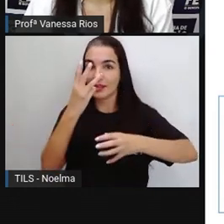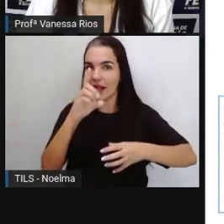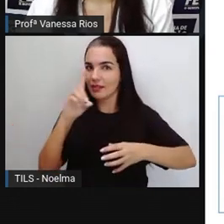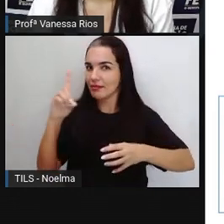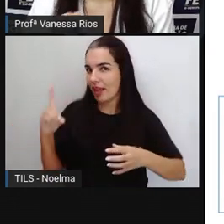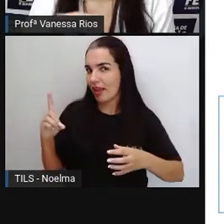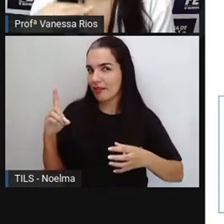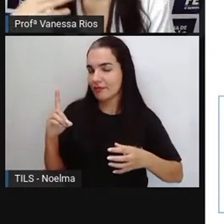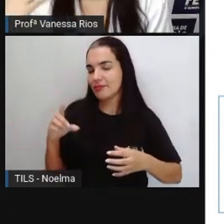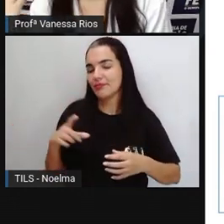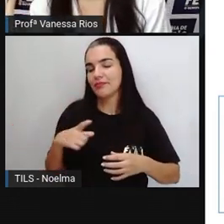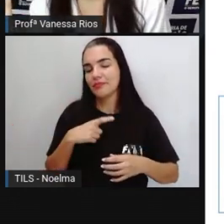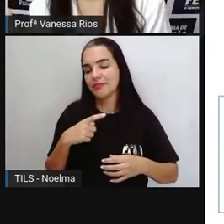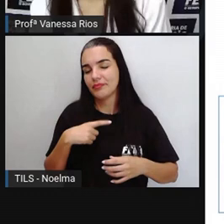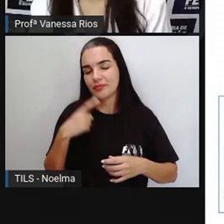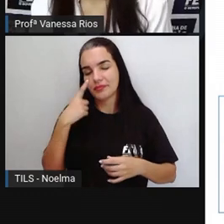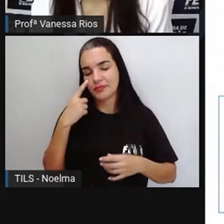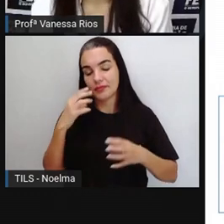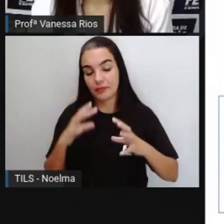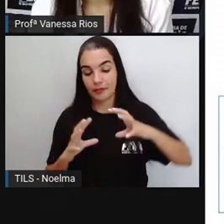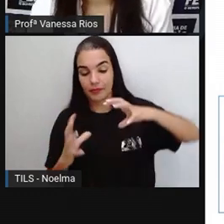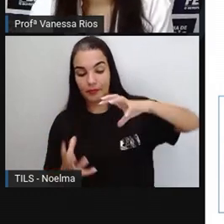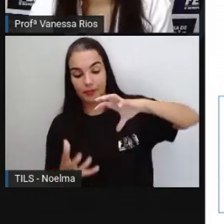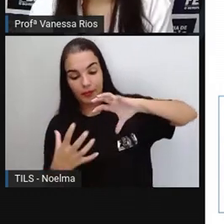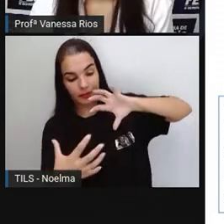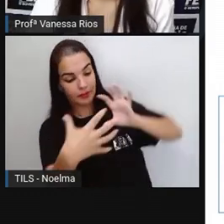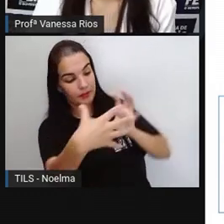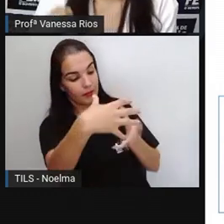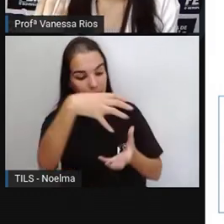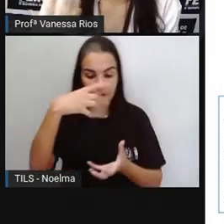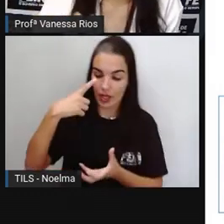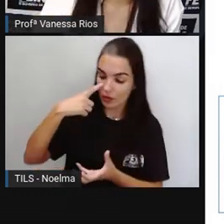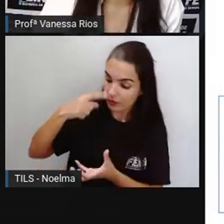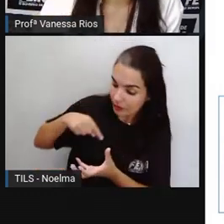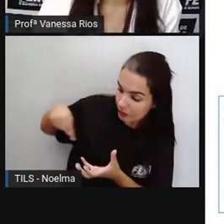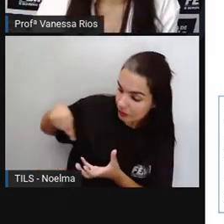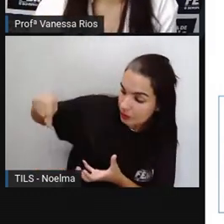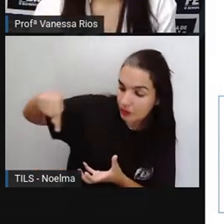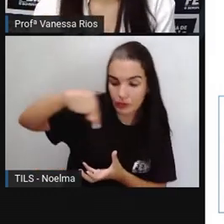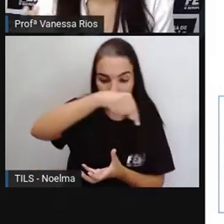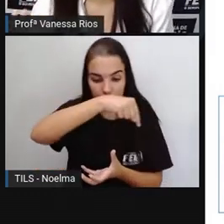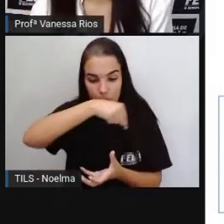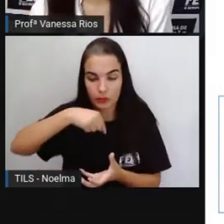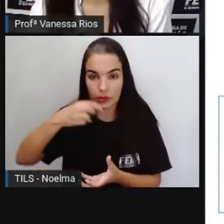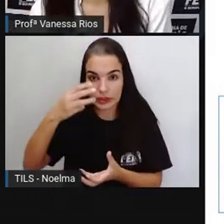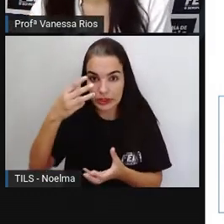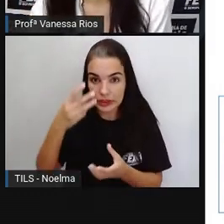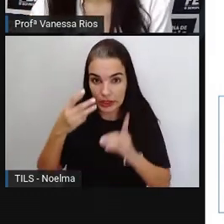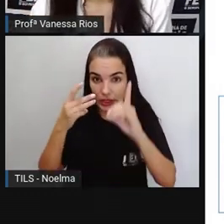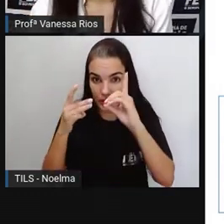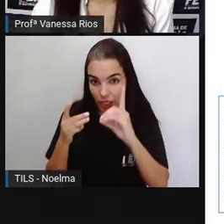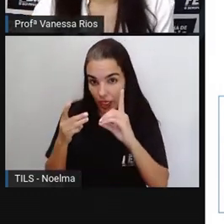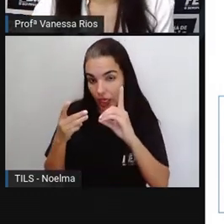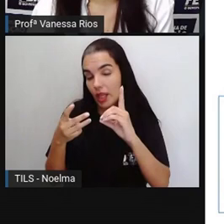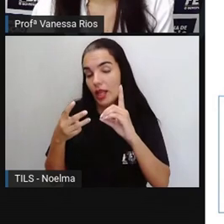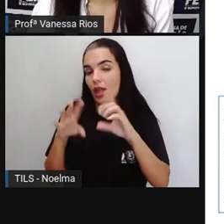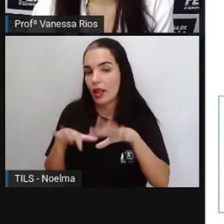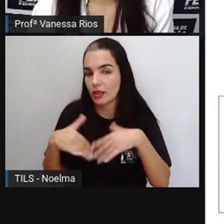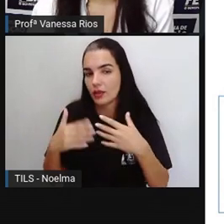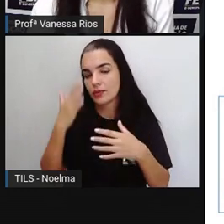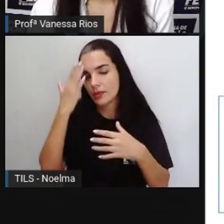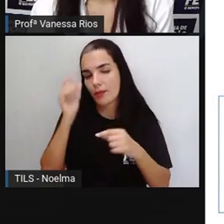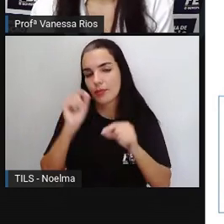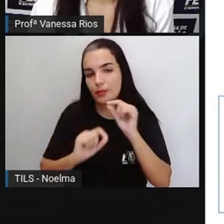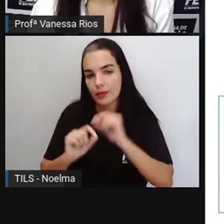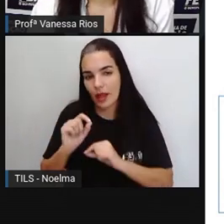tridimensional, onde a gente pode observar vários lados, não é? Várias dimensões, três dimensões aí. A gente sabe